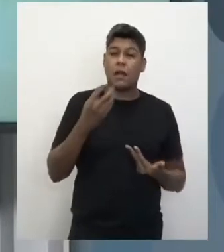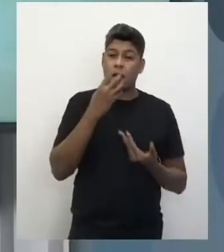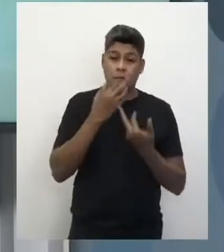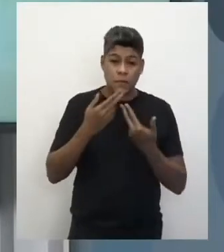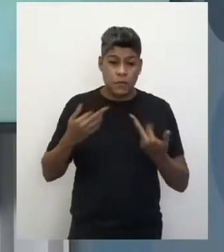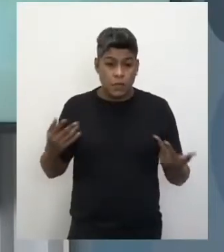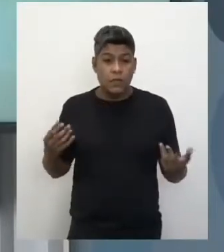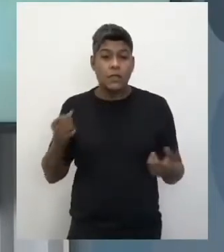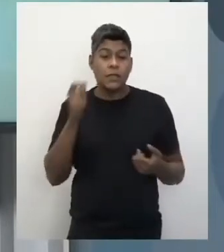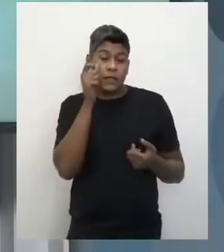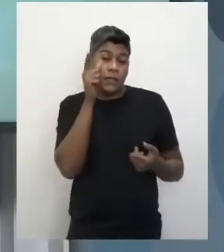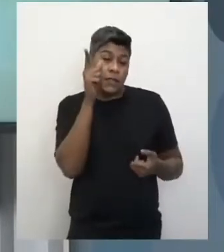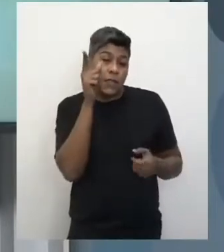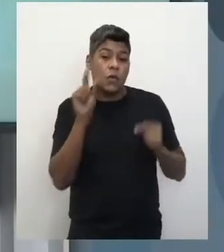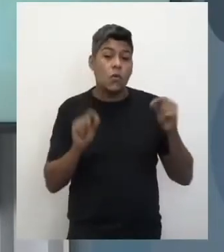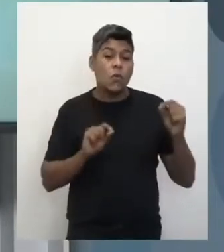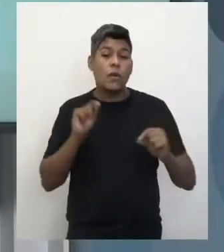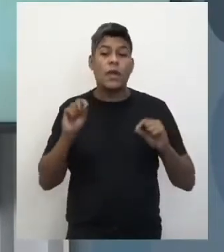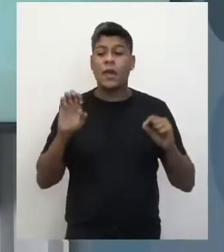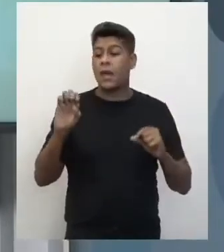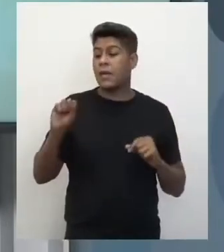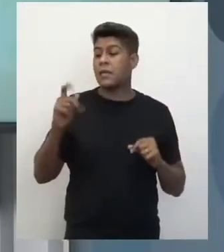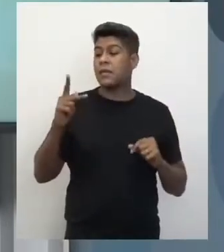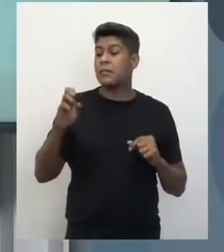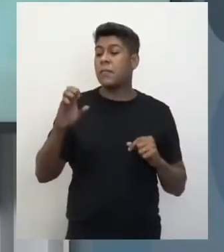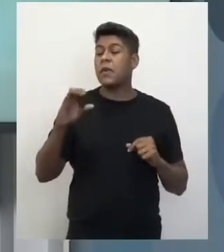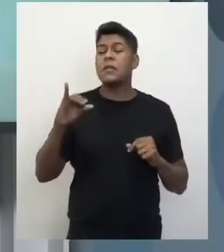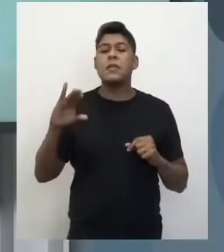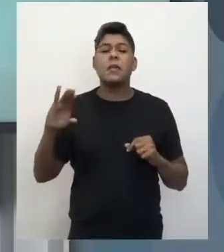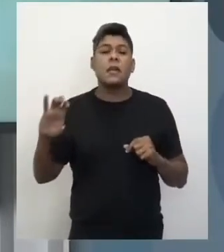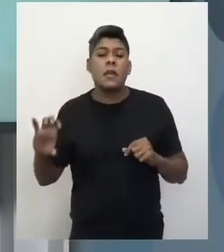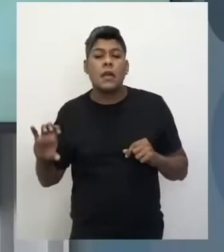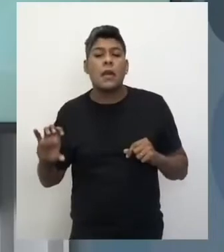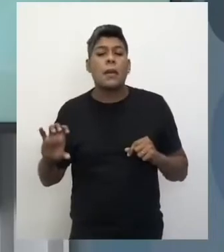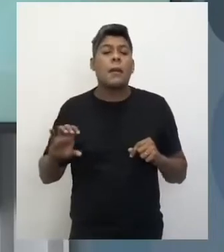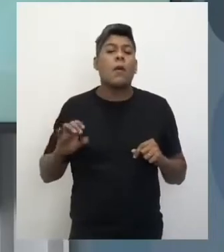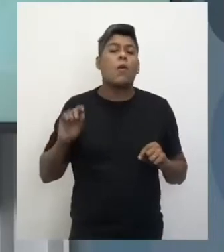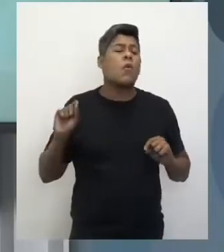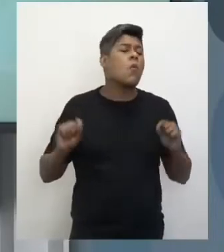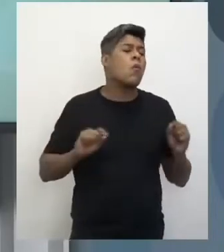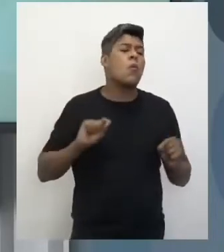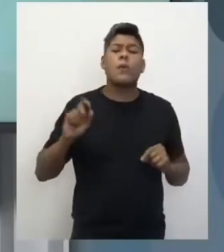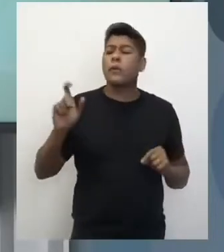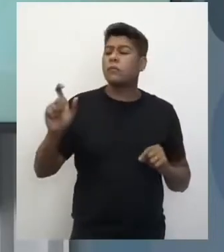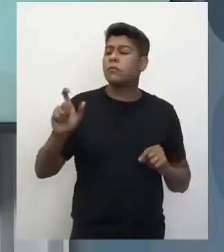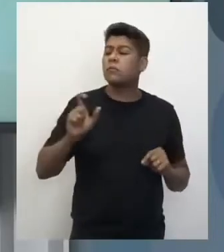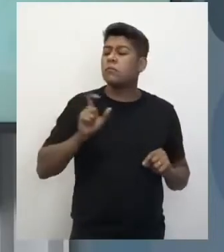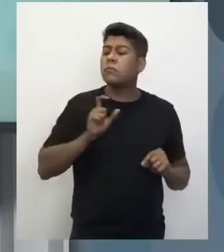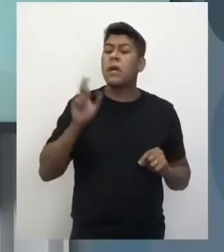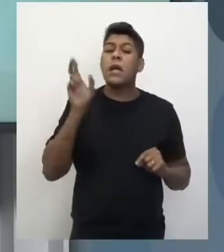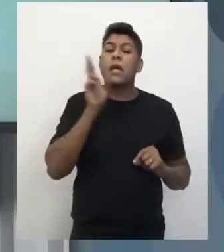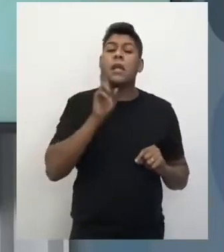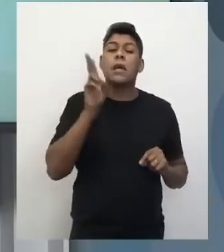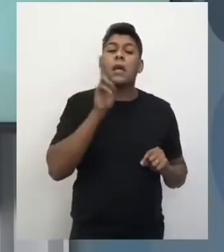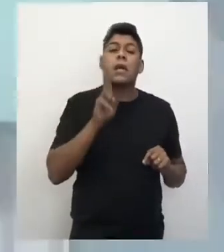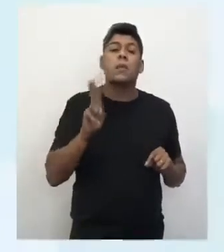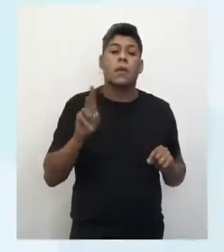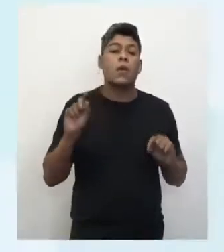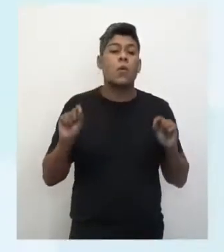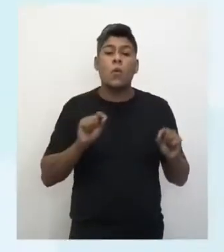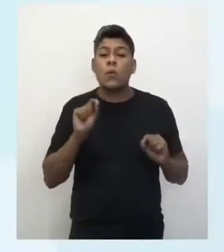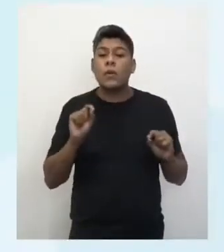tiver um conceito mínimo do que é uma espécie. Então eu quero saber primeiro, o que você tem a me dizer, o que você lembra para você aí, o que é